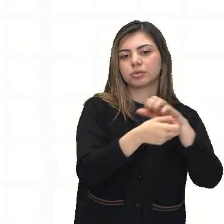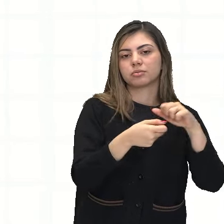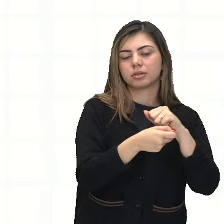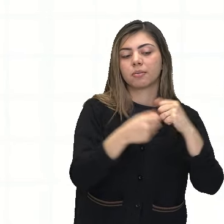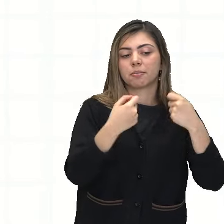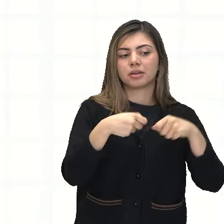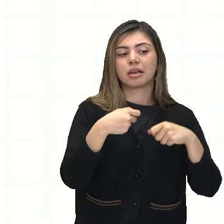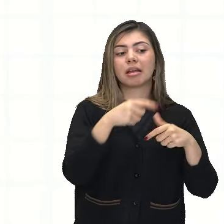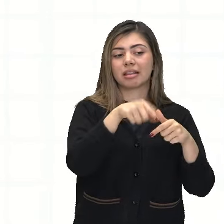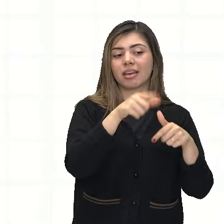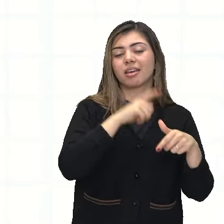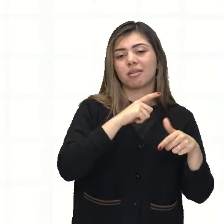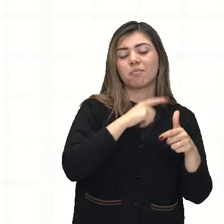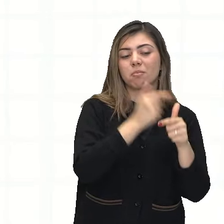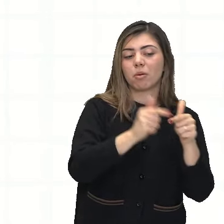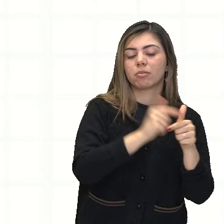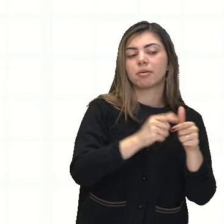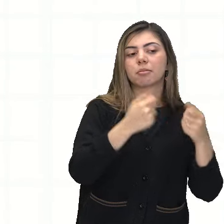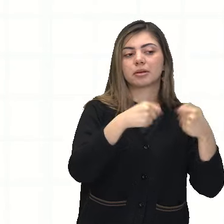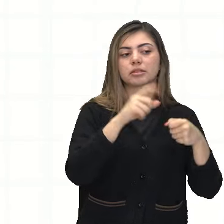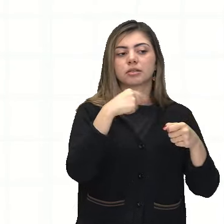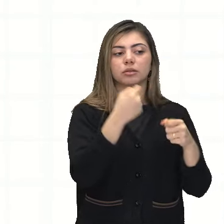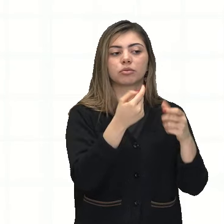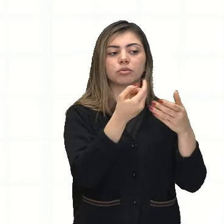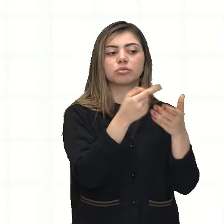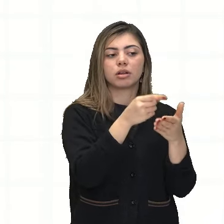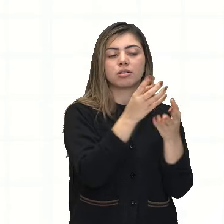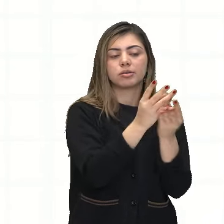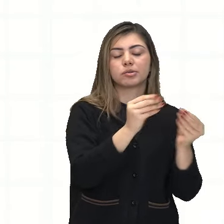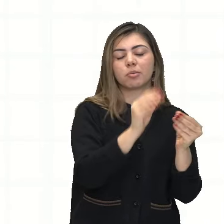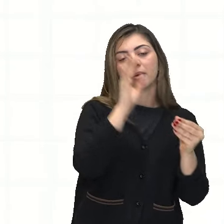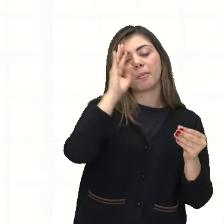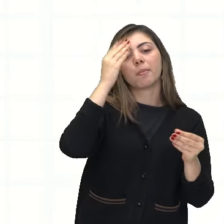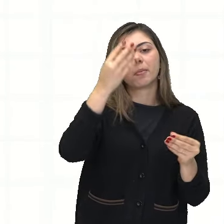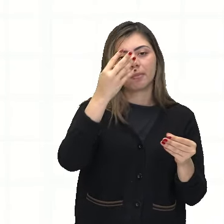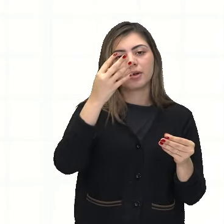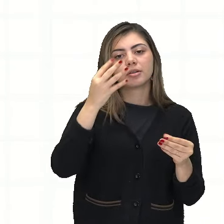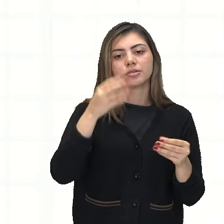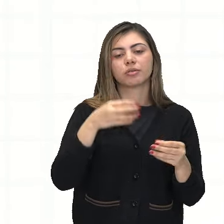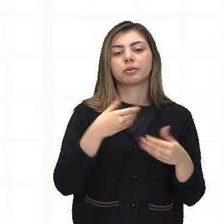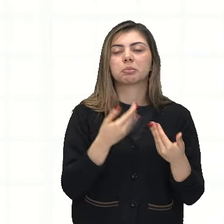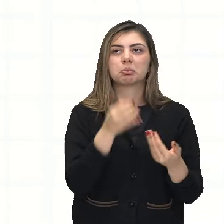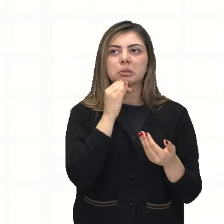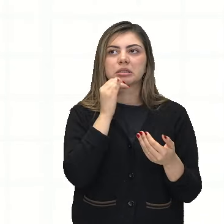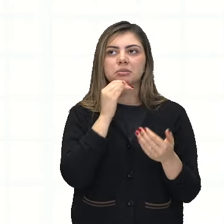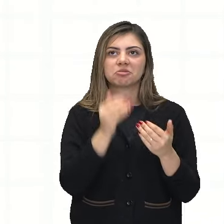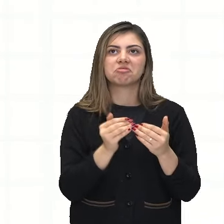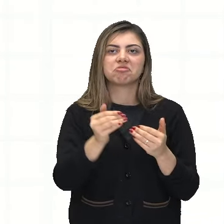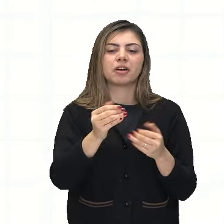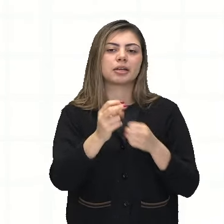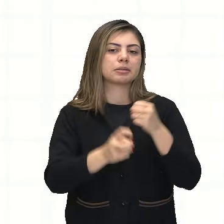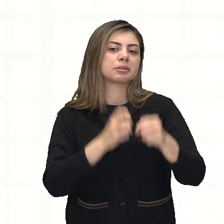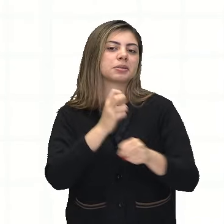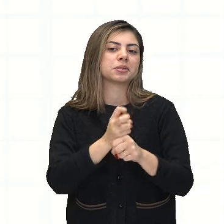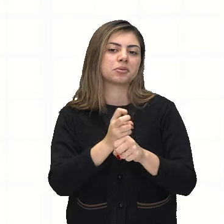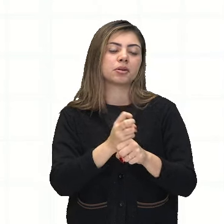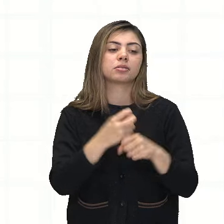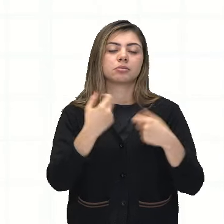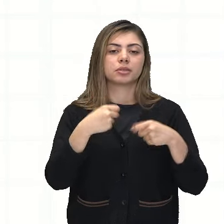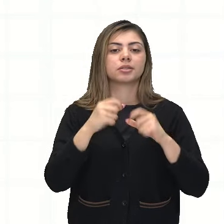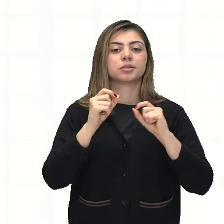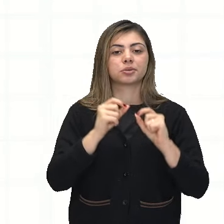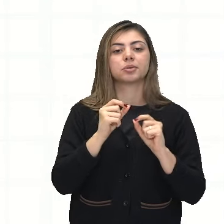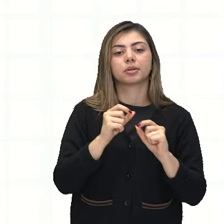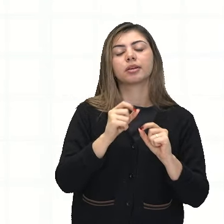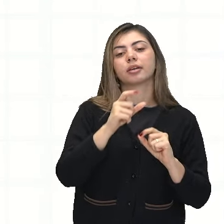solucionado ainda eh nessa década pelos próximos 5 anos por exemplo eu tenho que apresentar isso